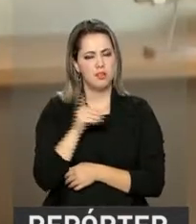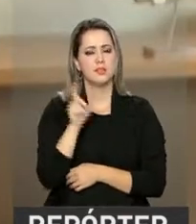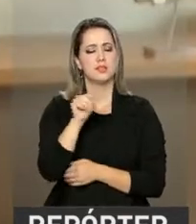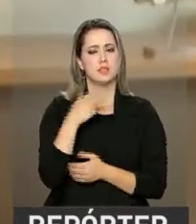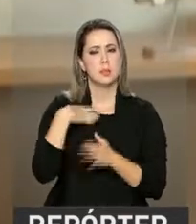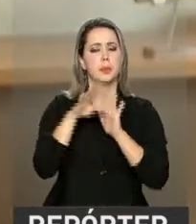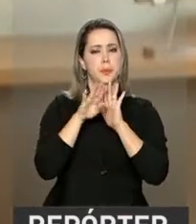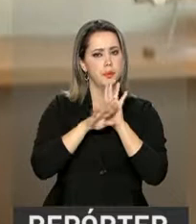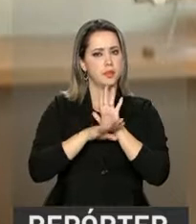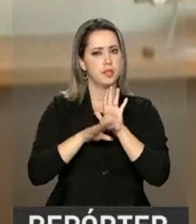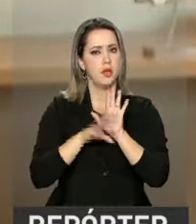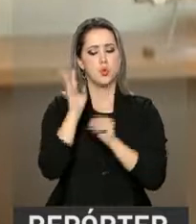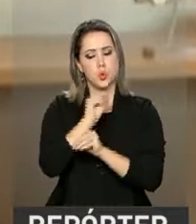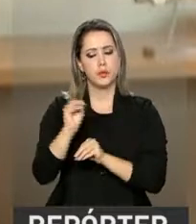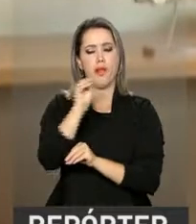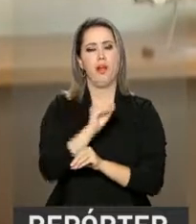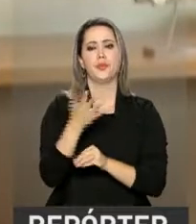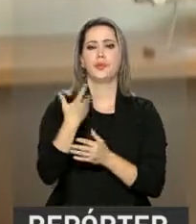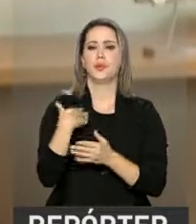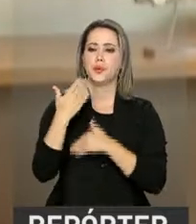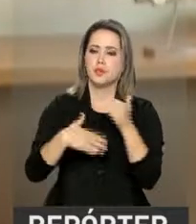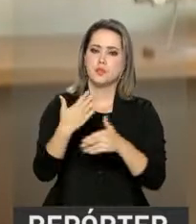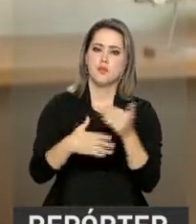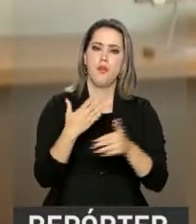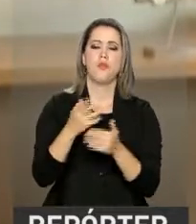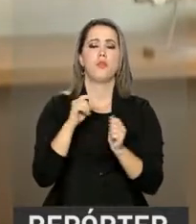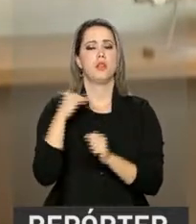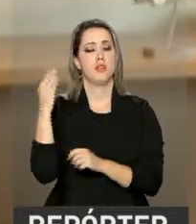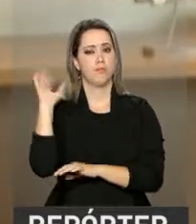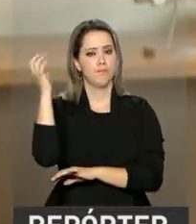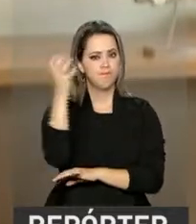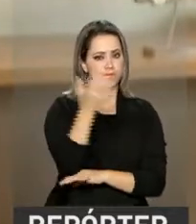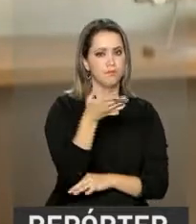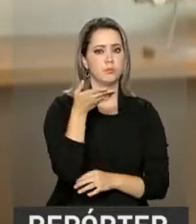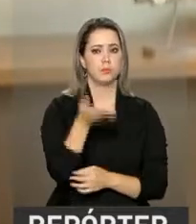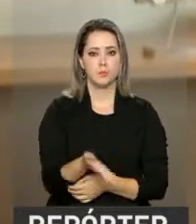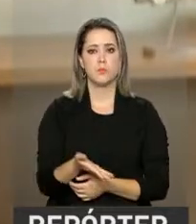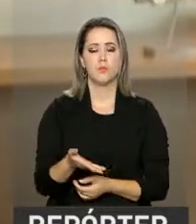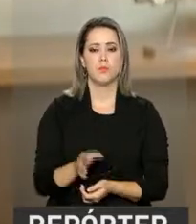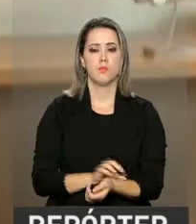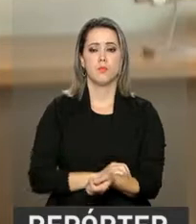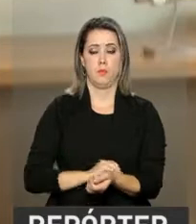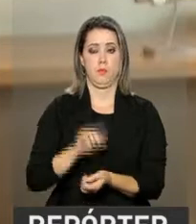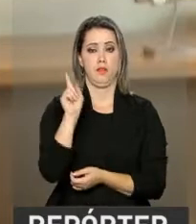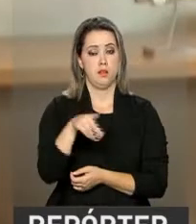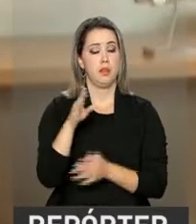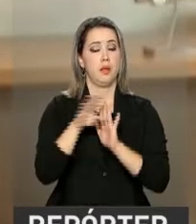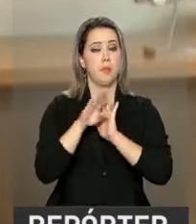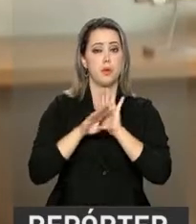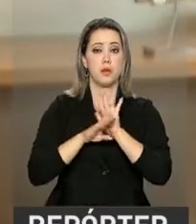programas de conservação e desenvolvimento sustentável na amazônia que são programas